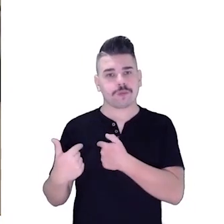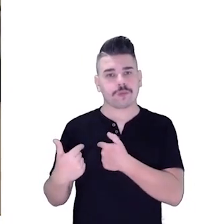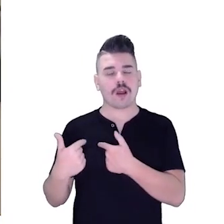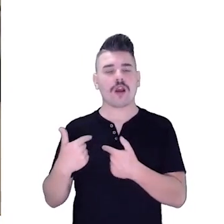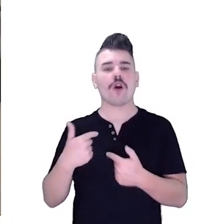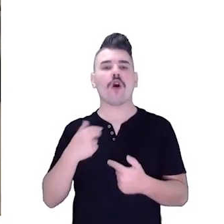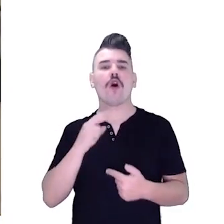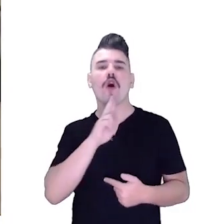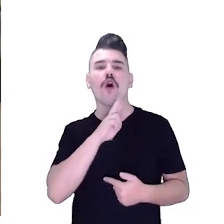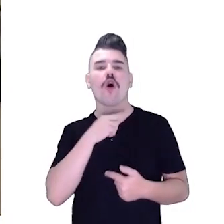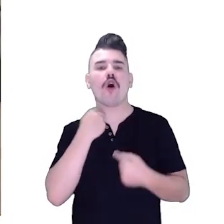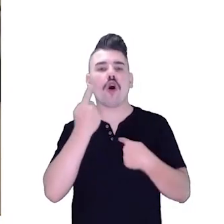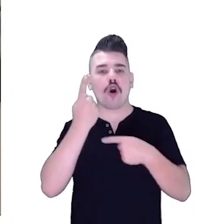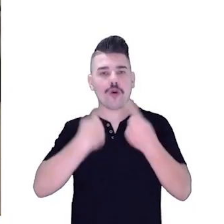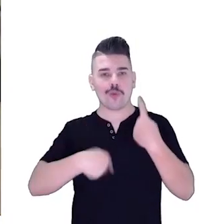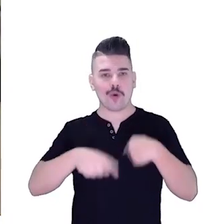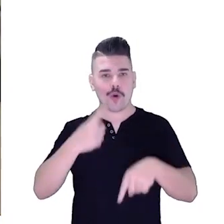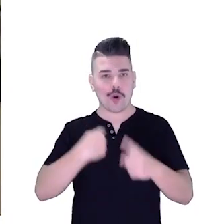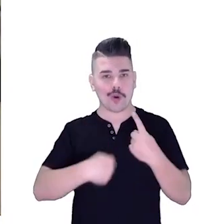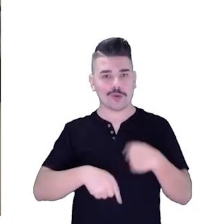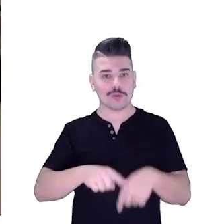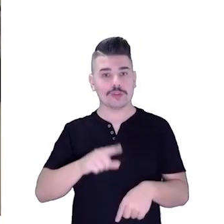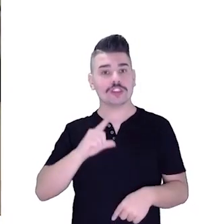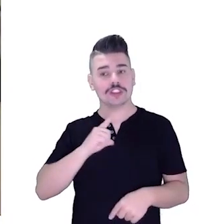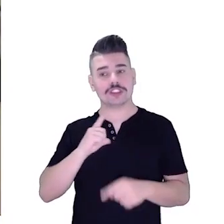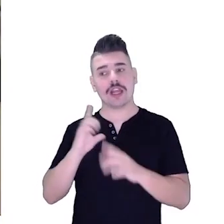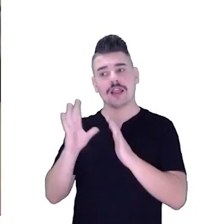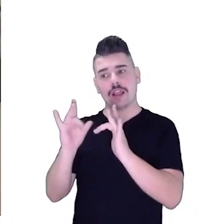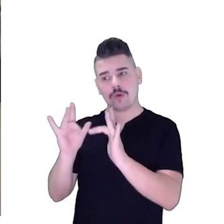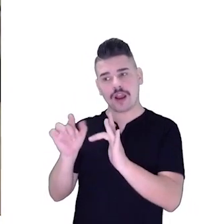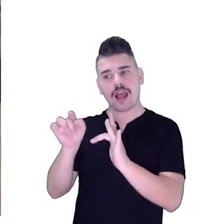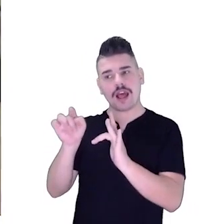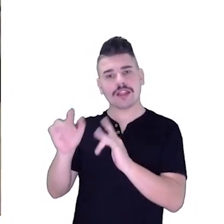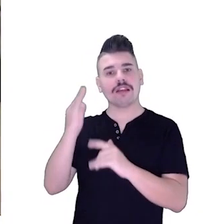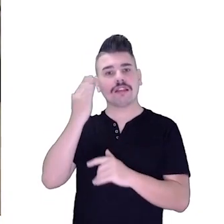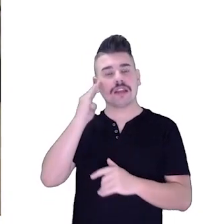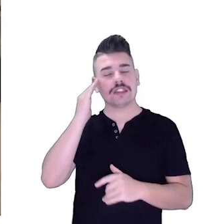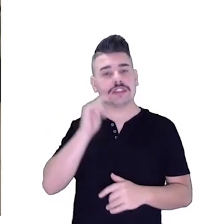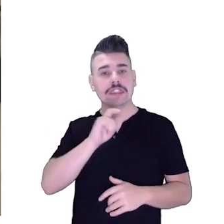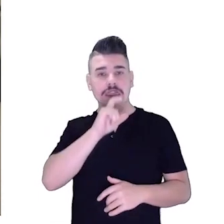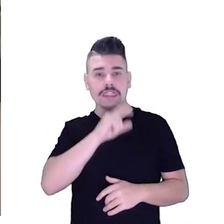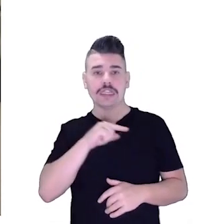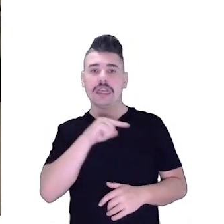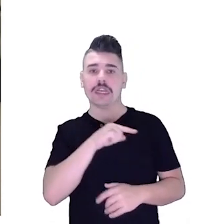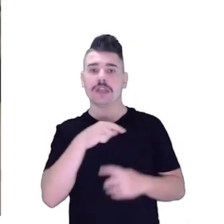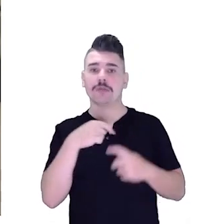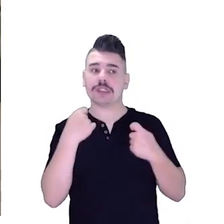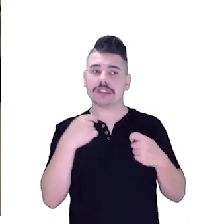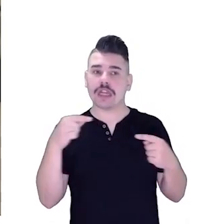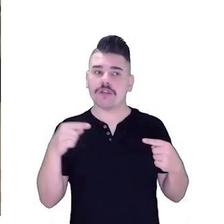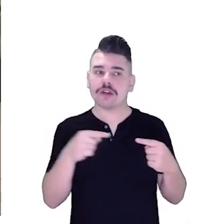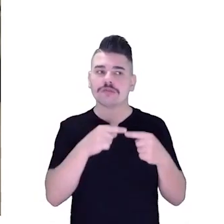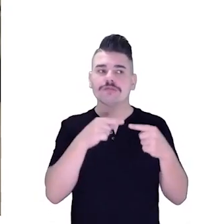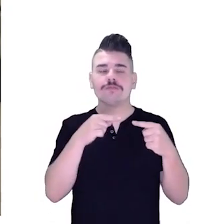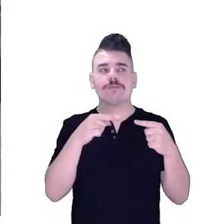uma namorada que achava ou entendia que Stafford deveria ser...